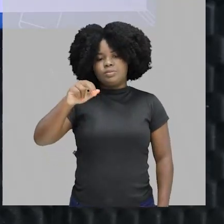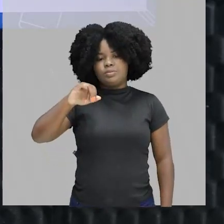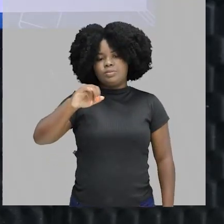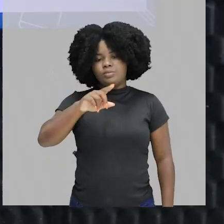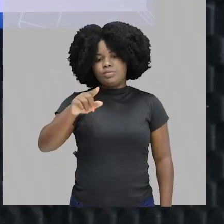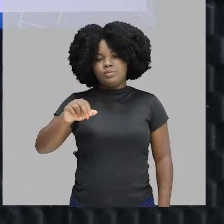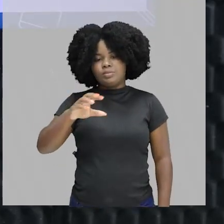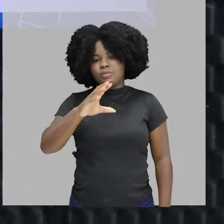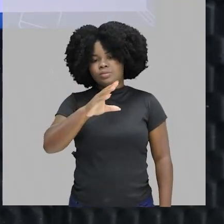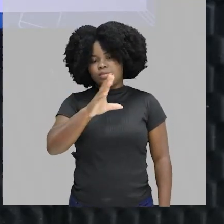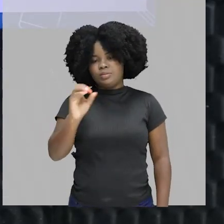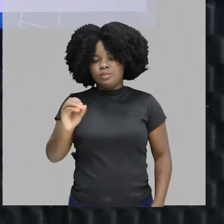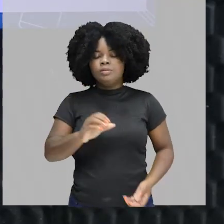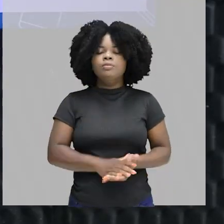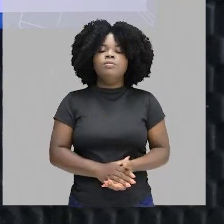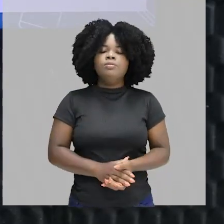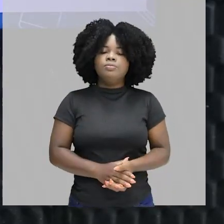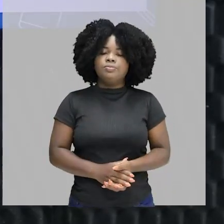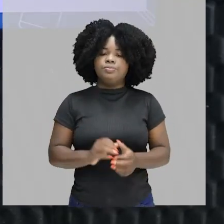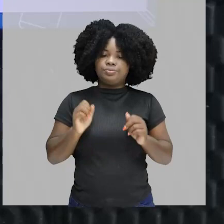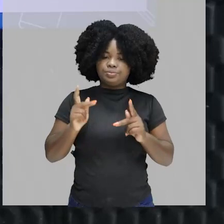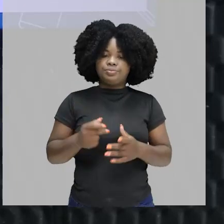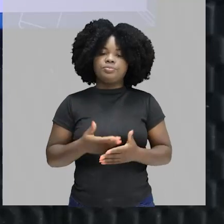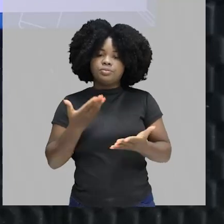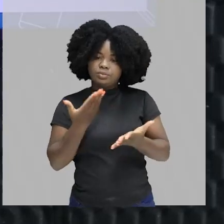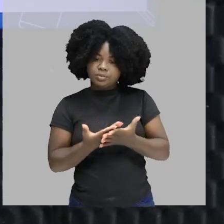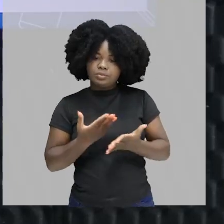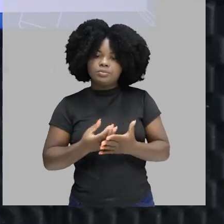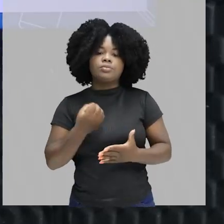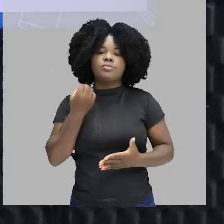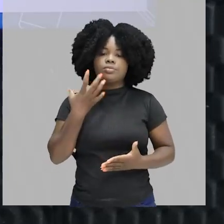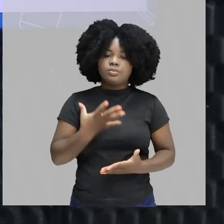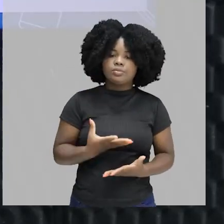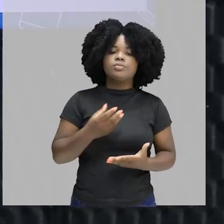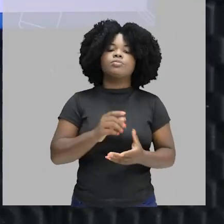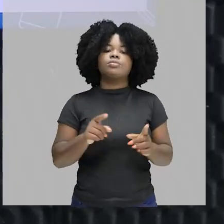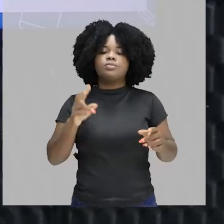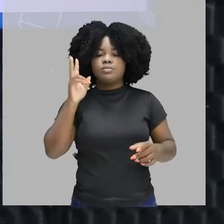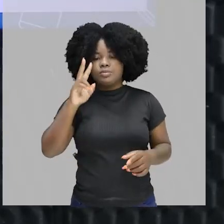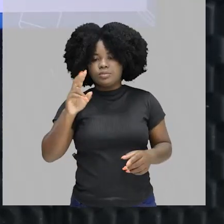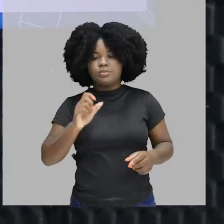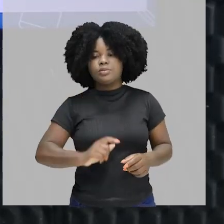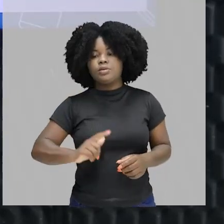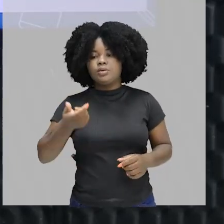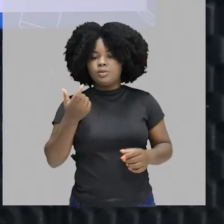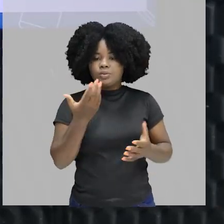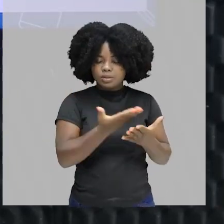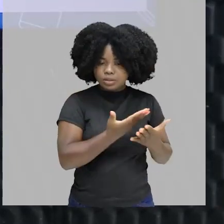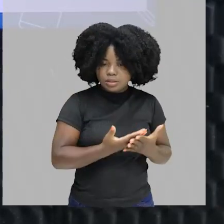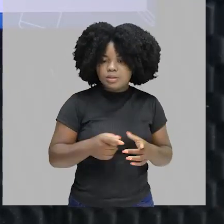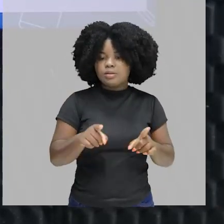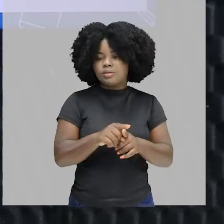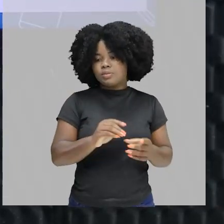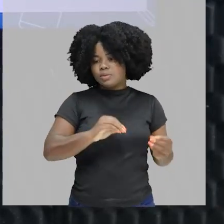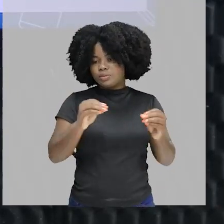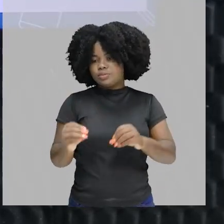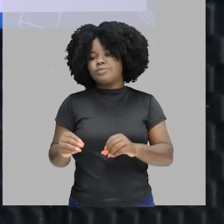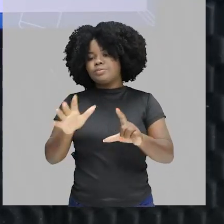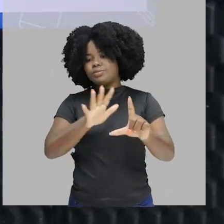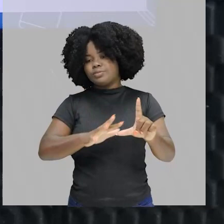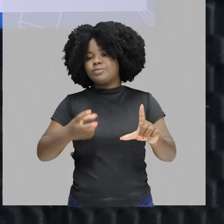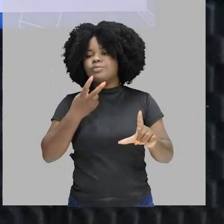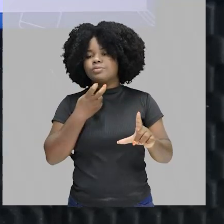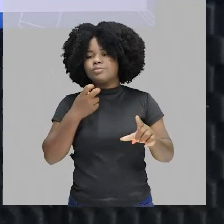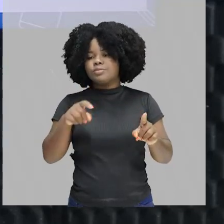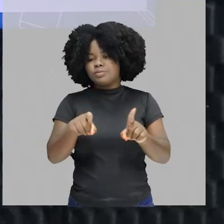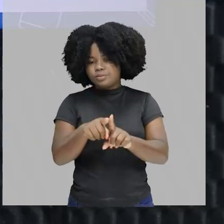massa. Lembrando que essas e outras aulas vão estar disponíveis para ti na plataforma Gonçalves Dias, no YouTube, no